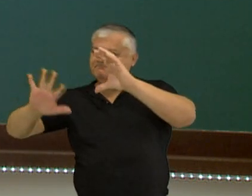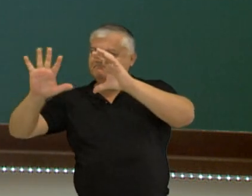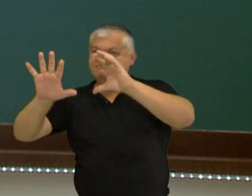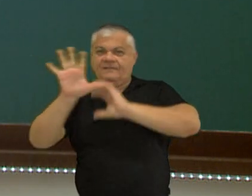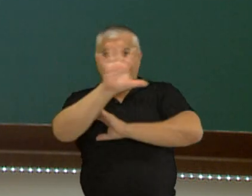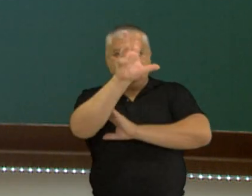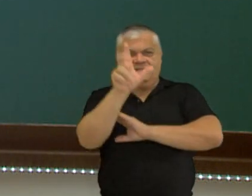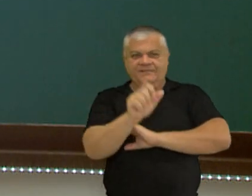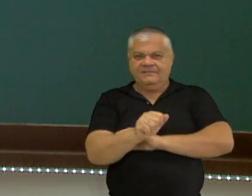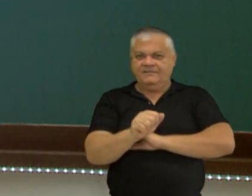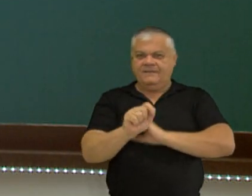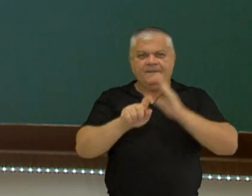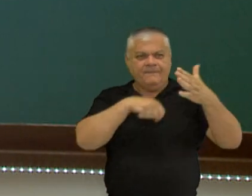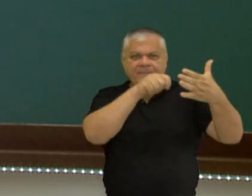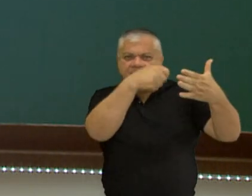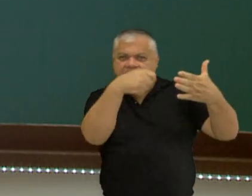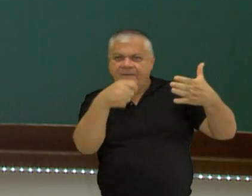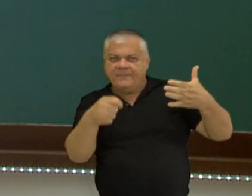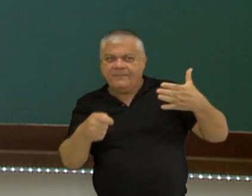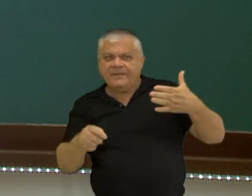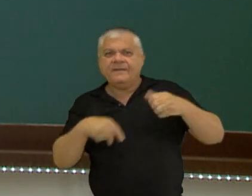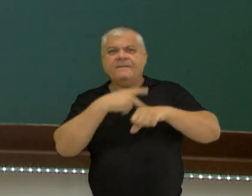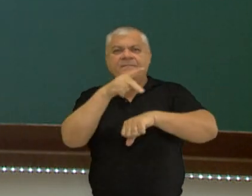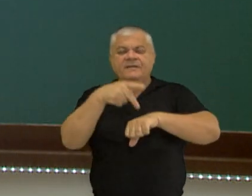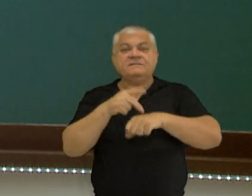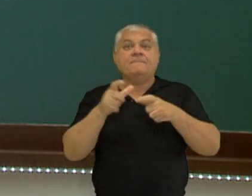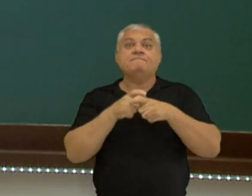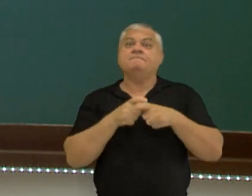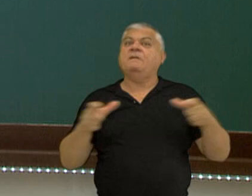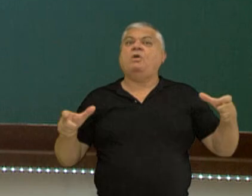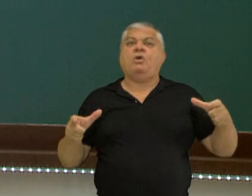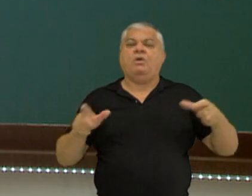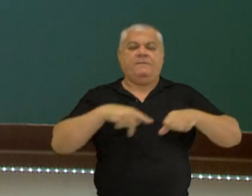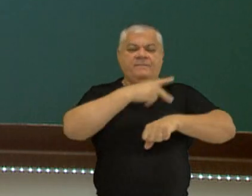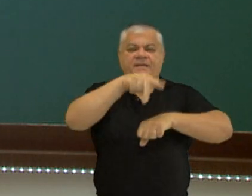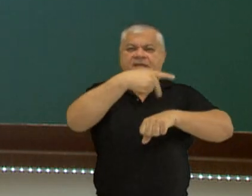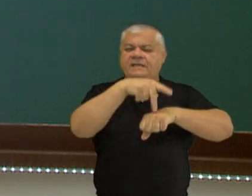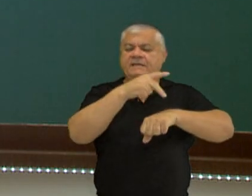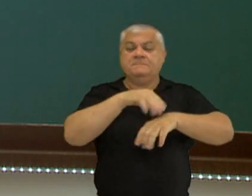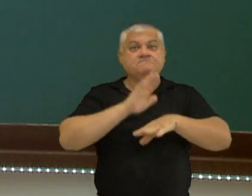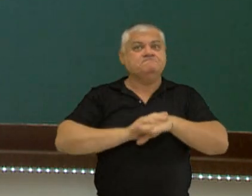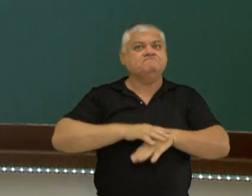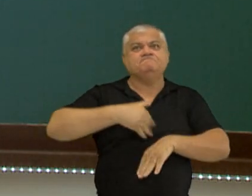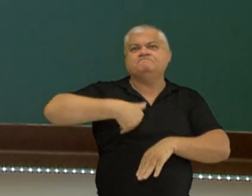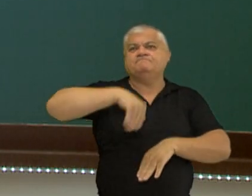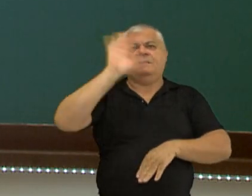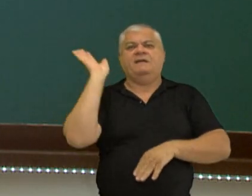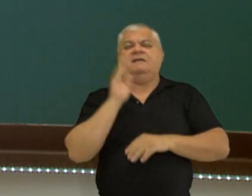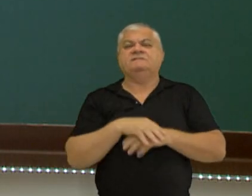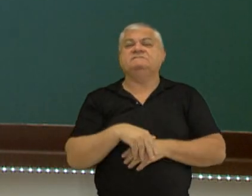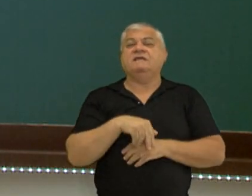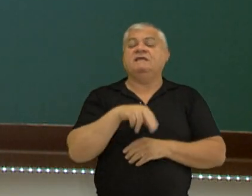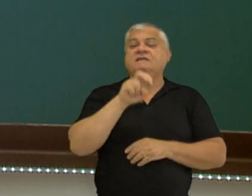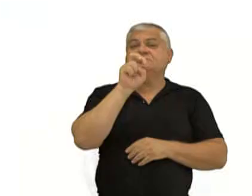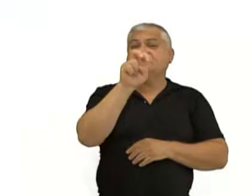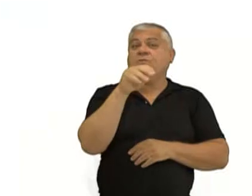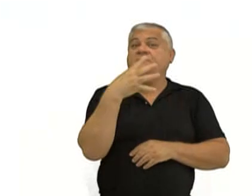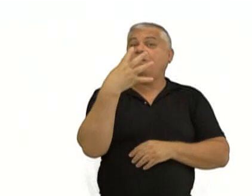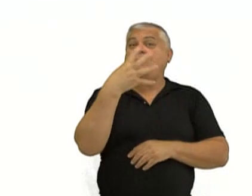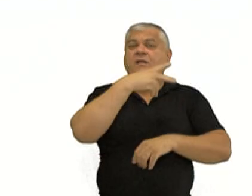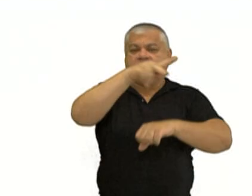essas diferenças, né? Apresenta maior quantidade de países. Na divisão da África são